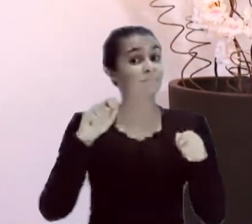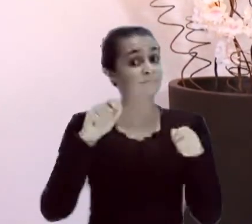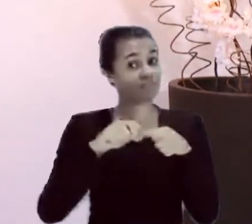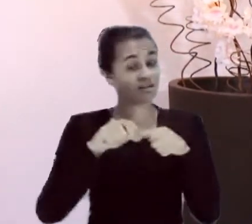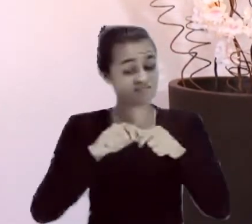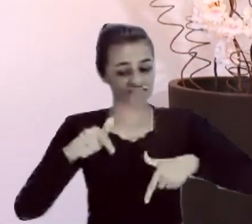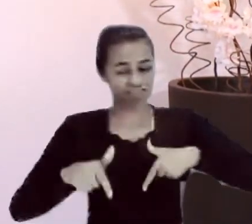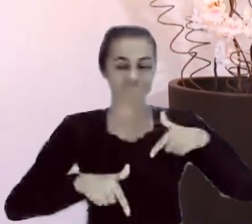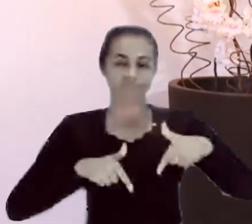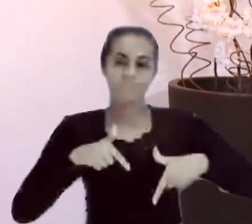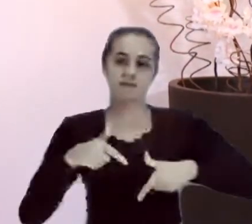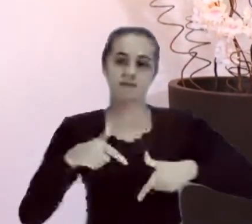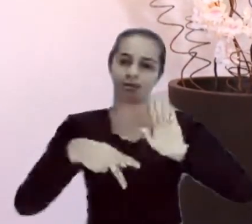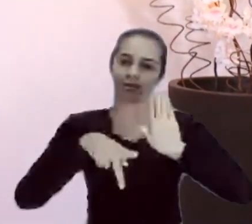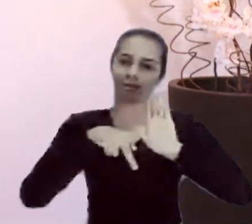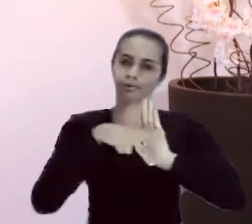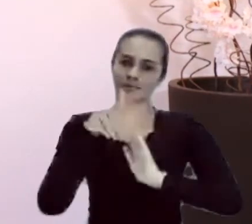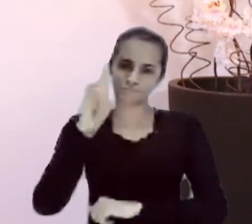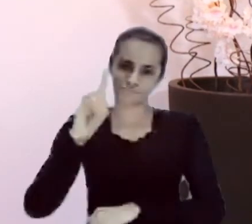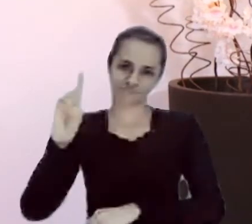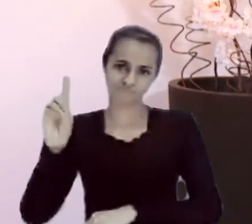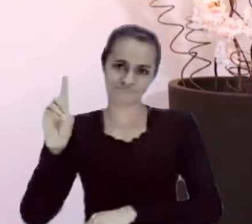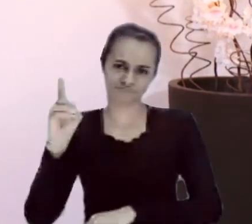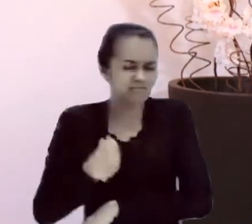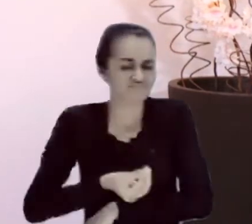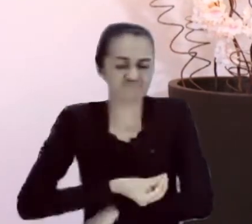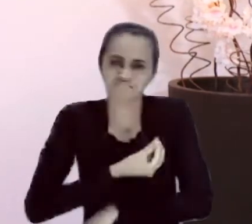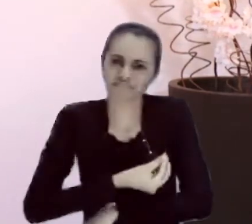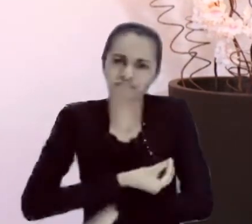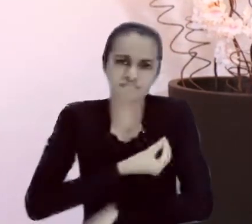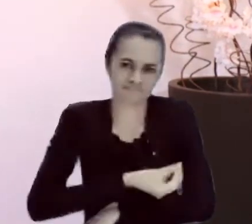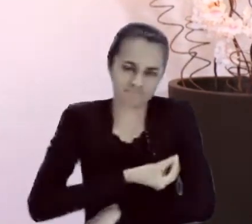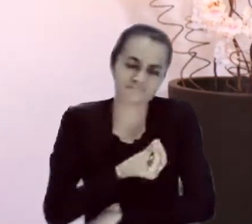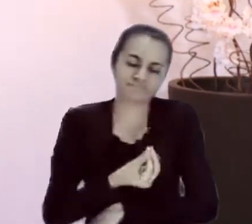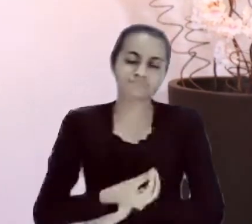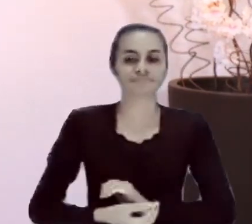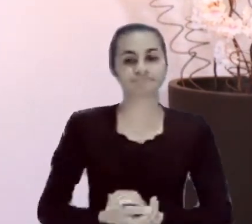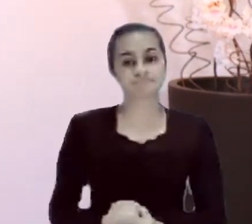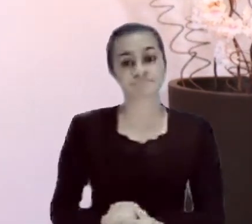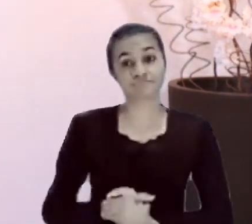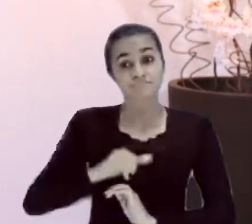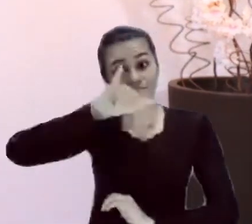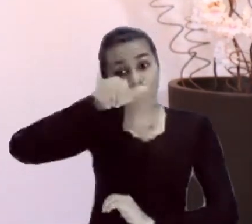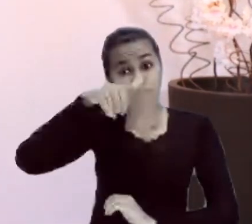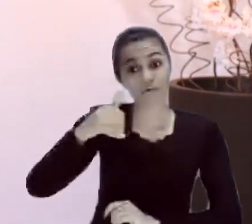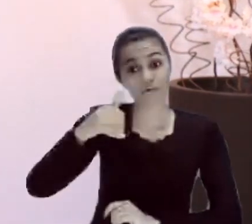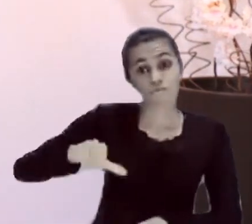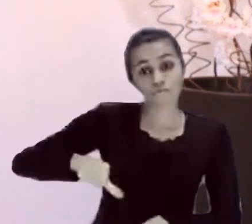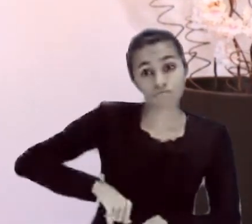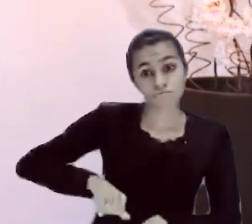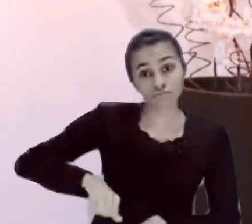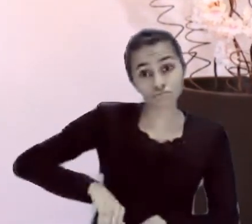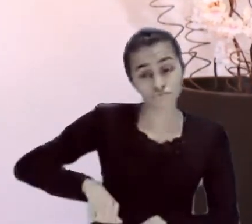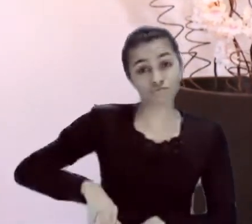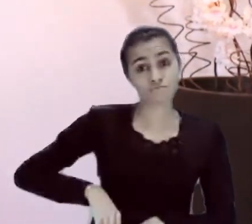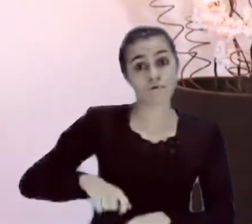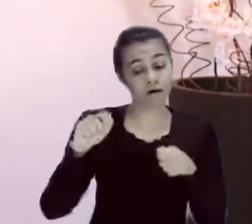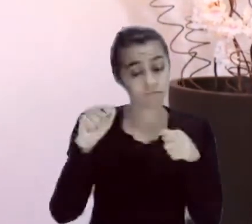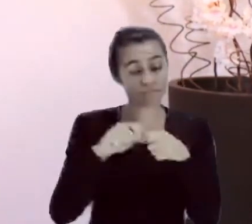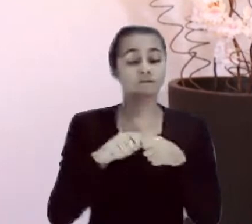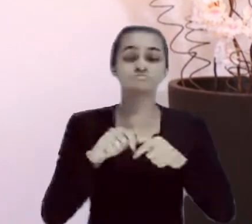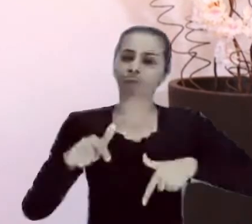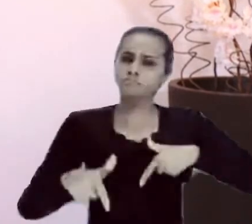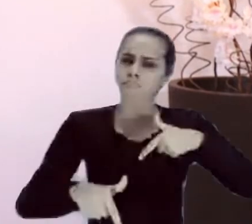Essa era a vida de Jó. Jó fazia a obra que Deus nos pediu para fazer